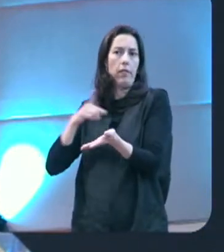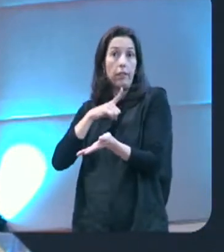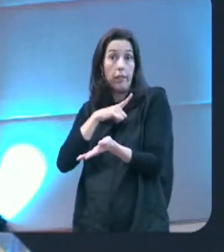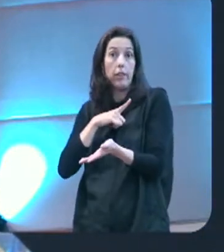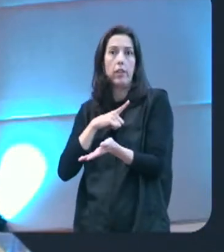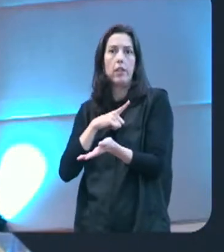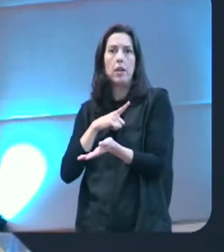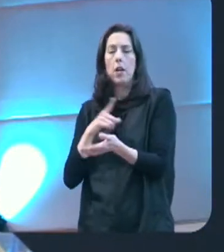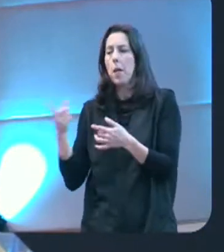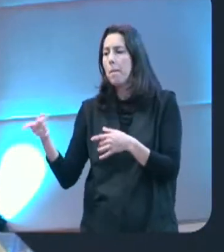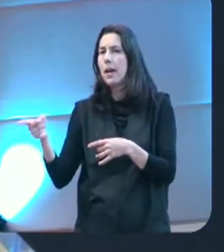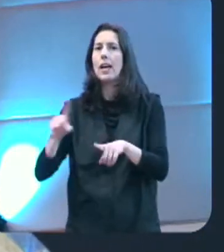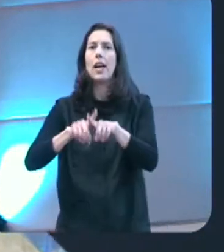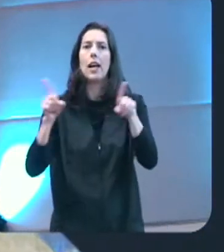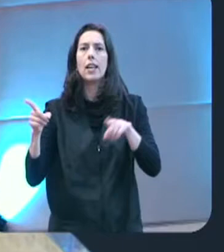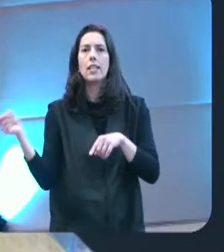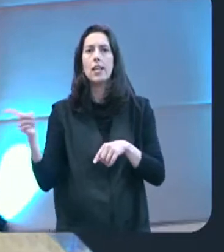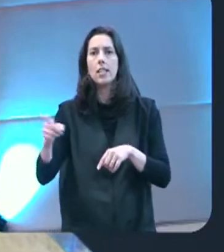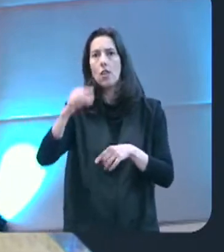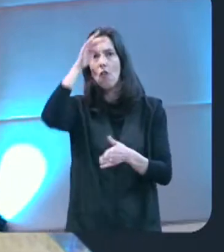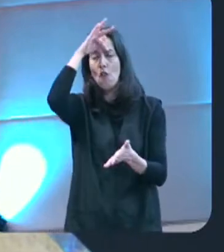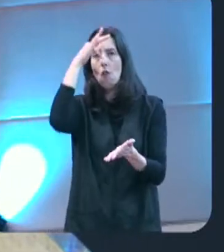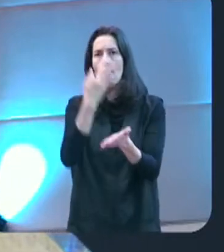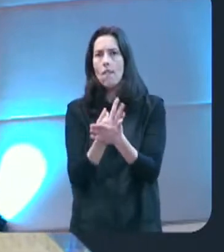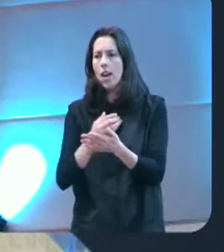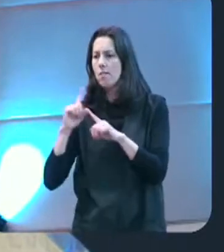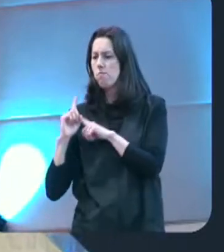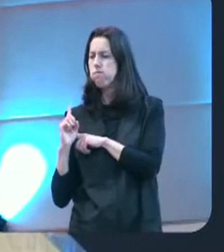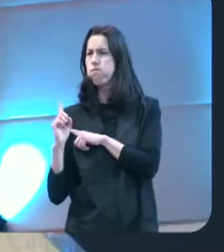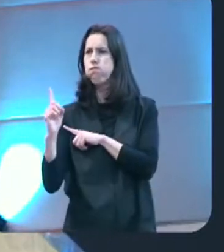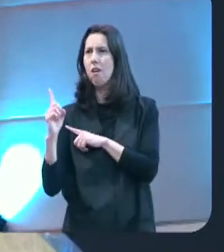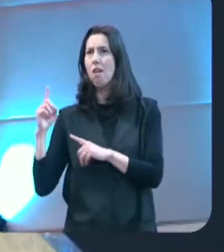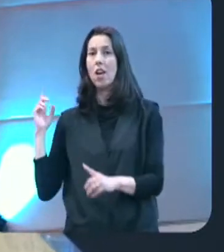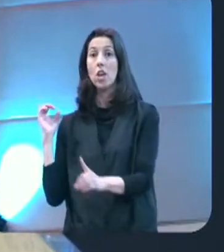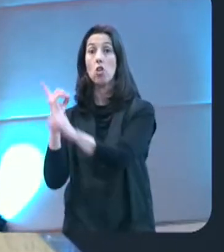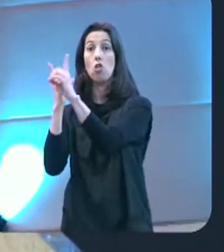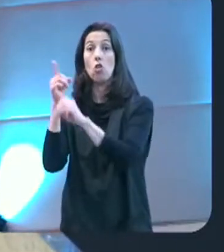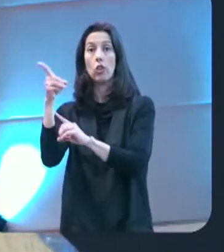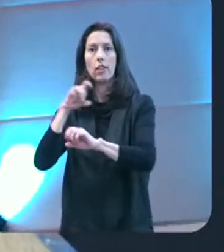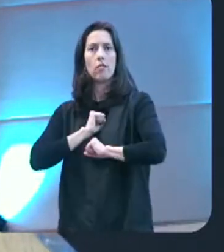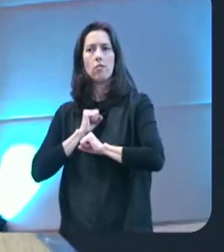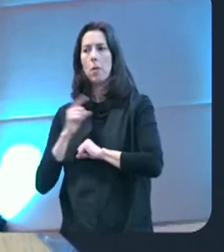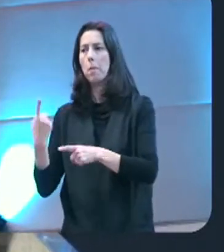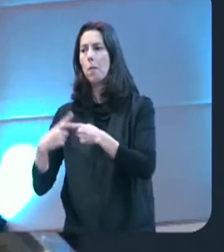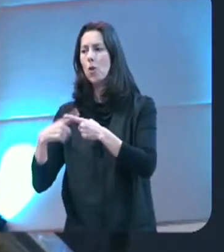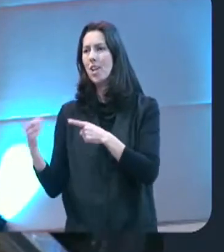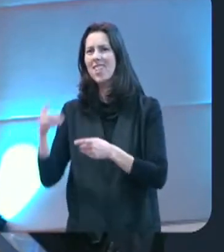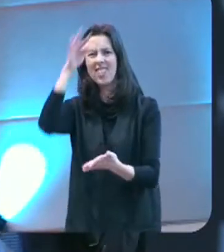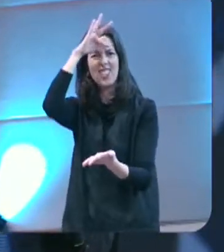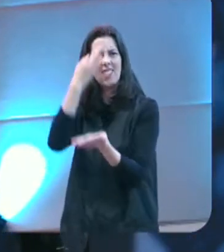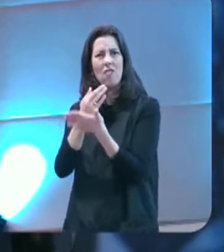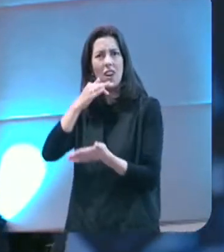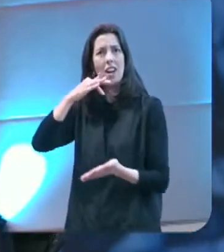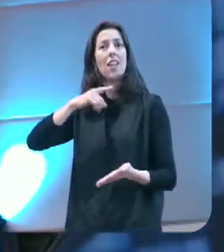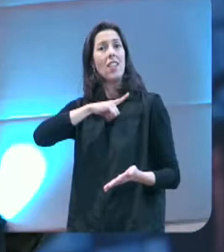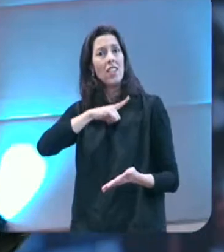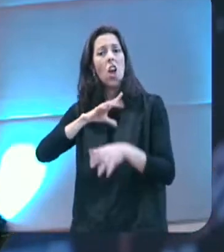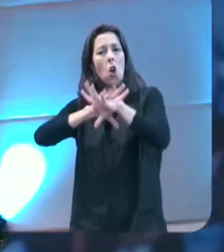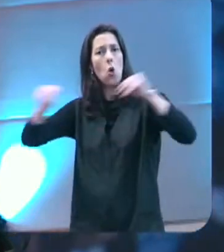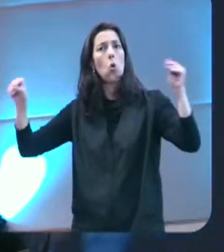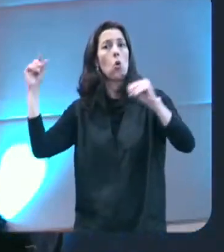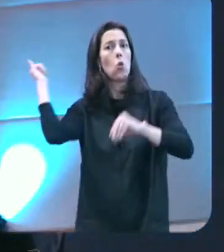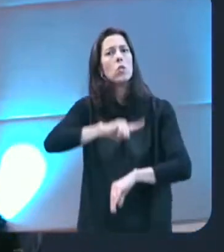ficar curados e começaram a andar então ao encontro dos sacerdotes, porque para eles serem dados